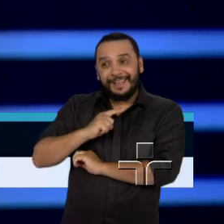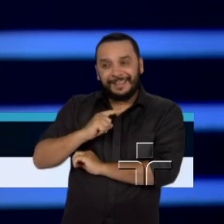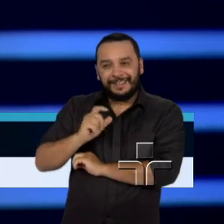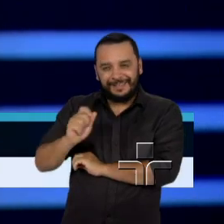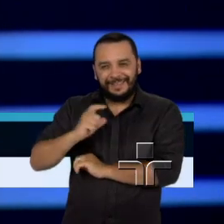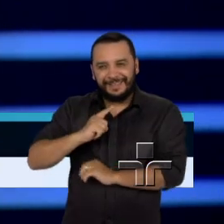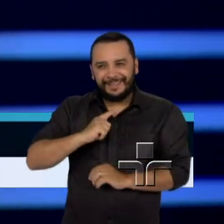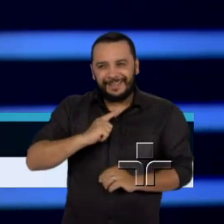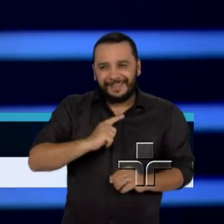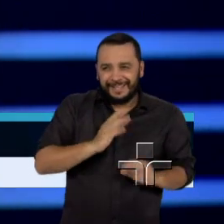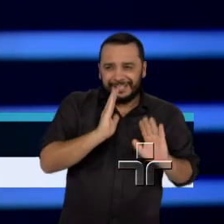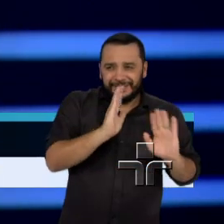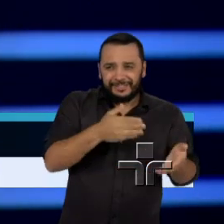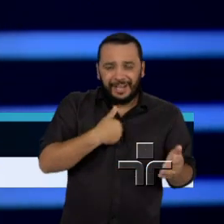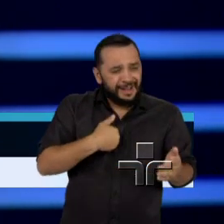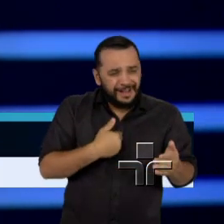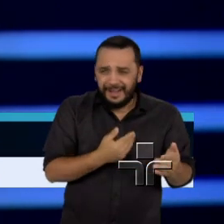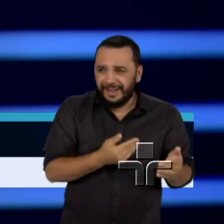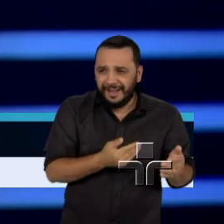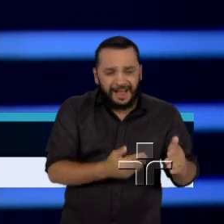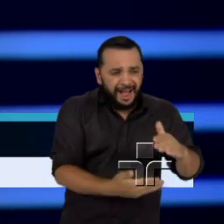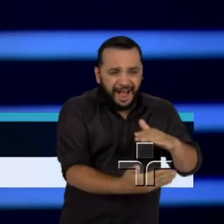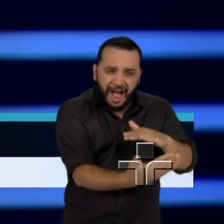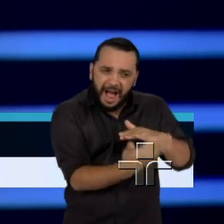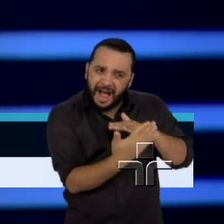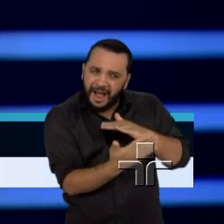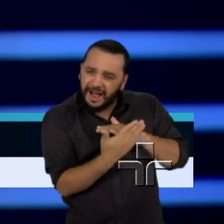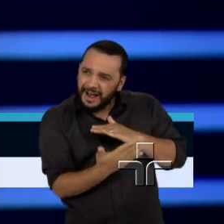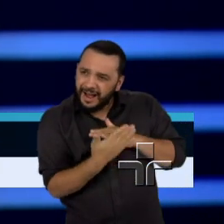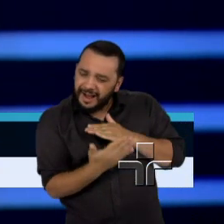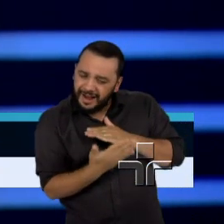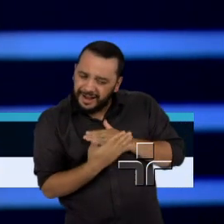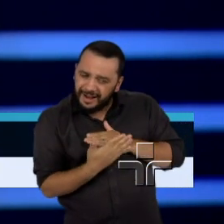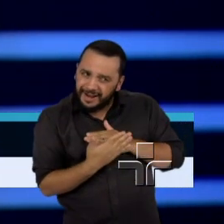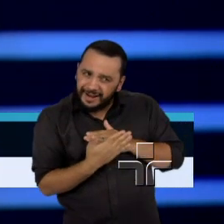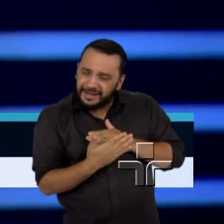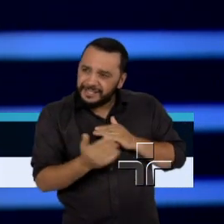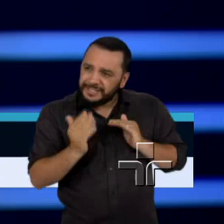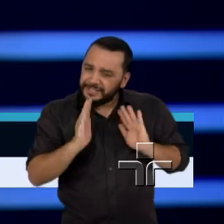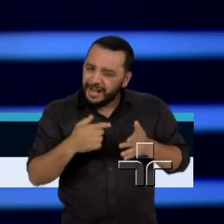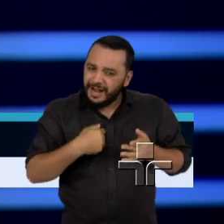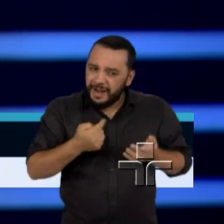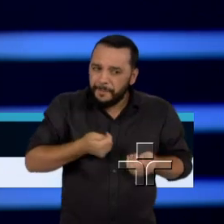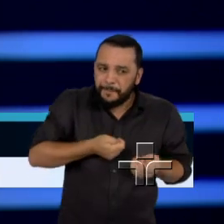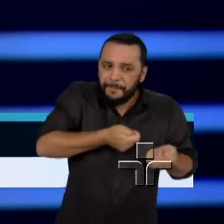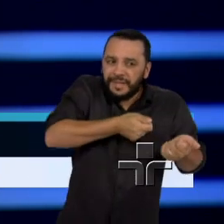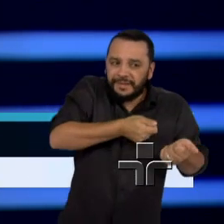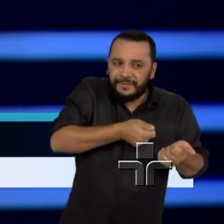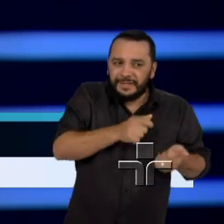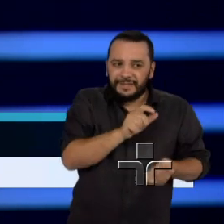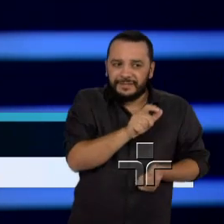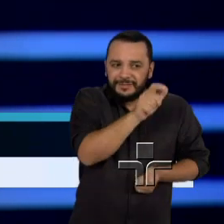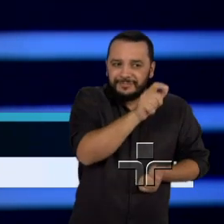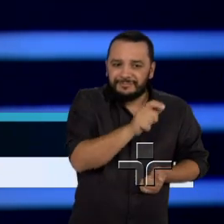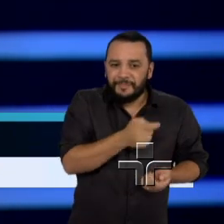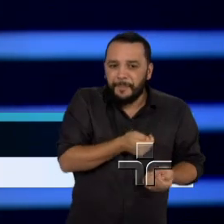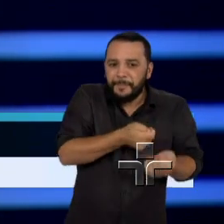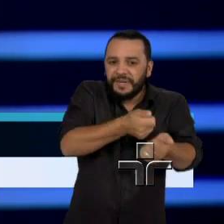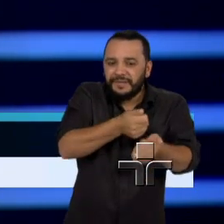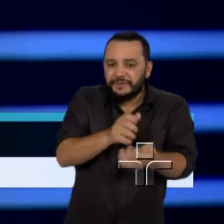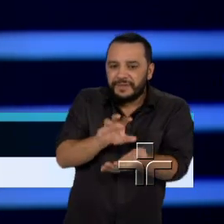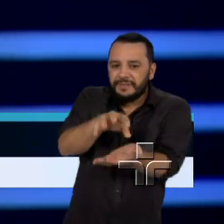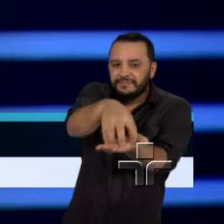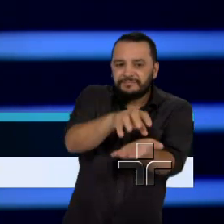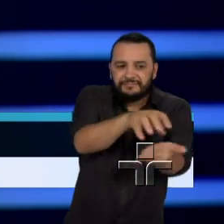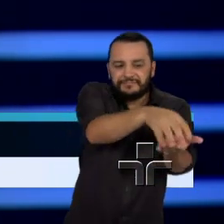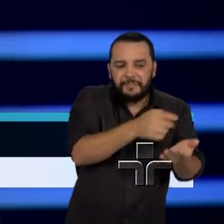alguns favorecimentos, algumas legislações ou favorecimentos em concorrência, etc., com um